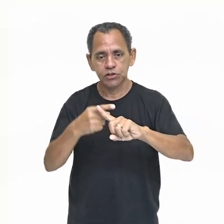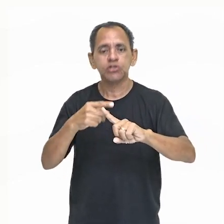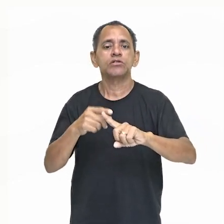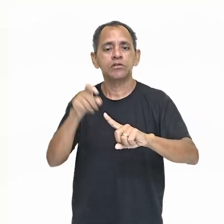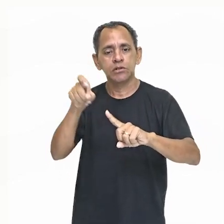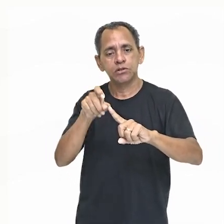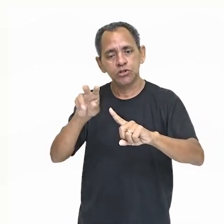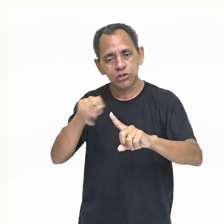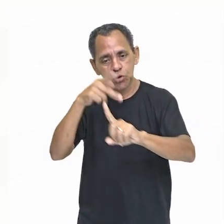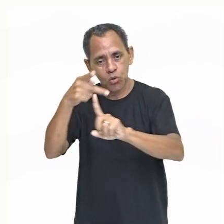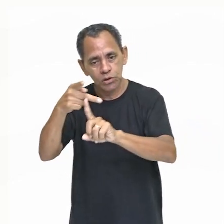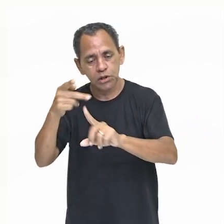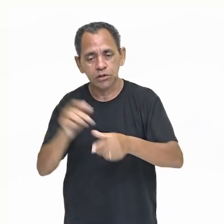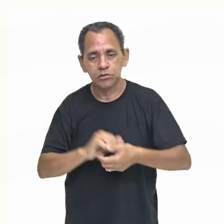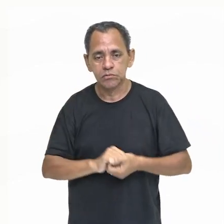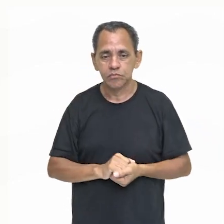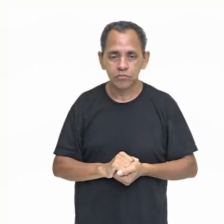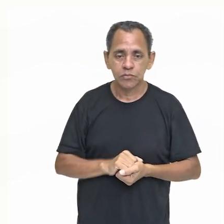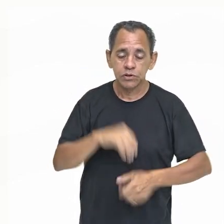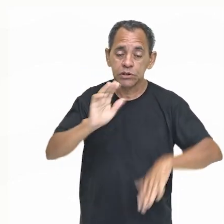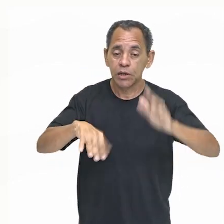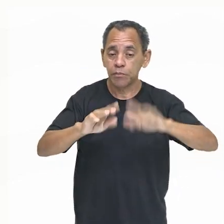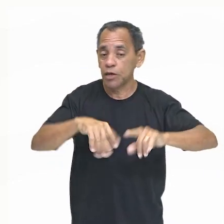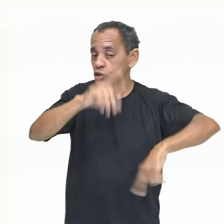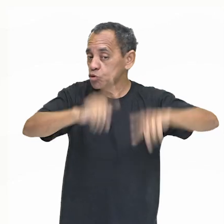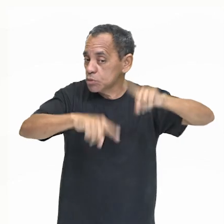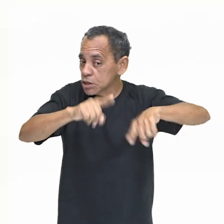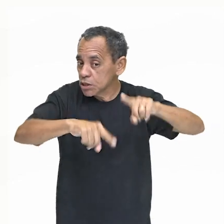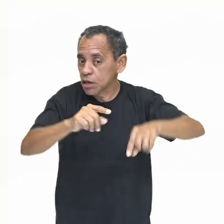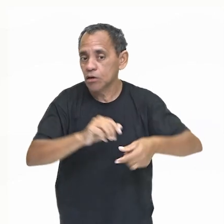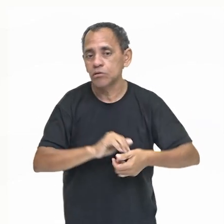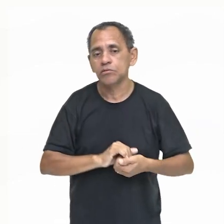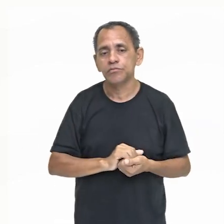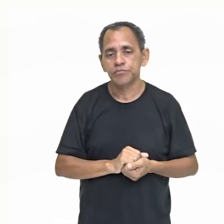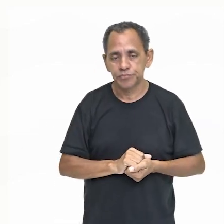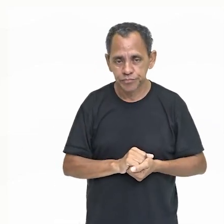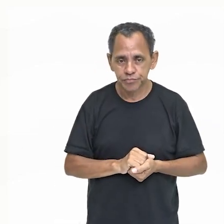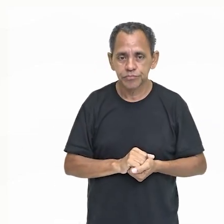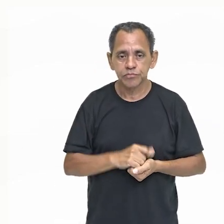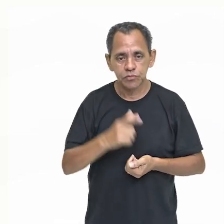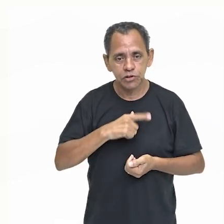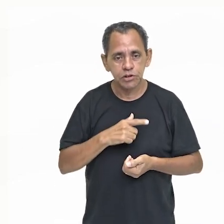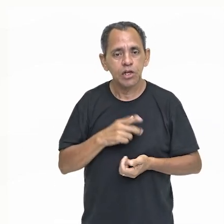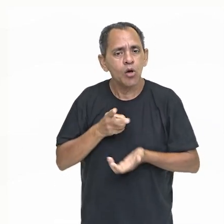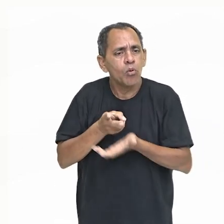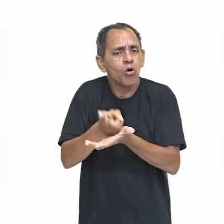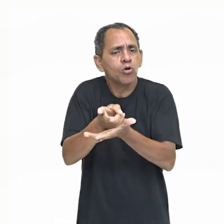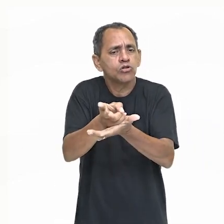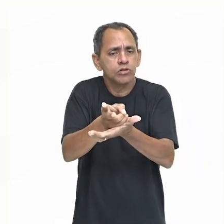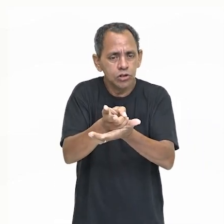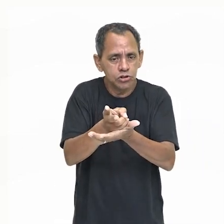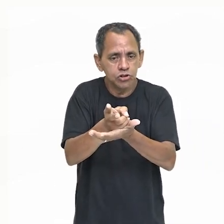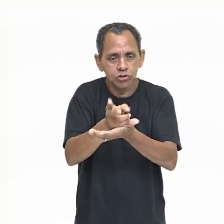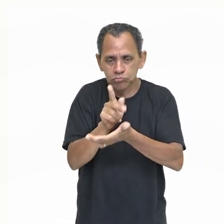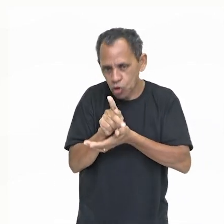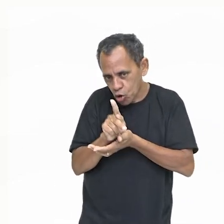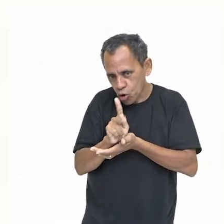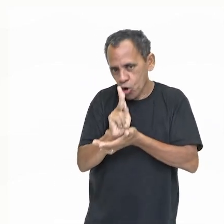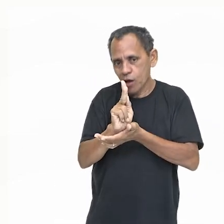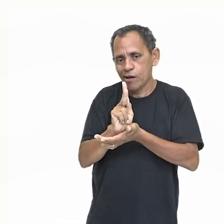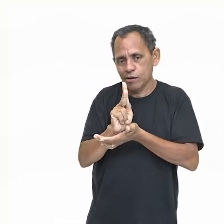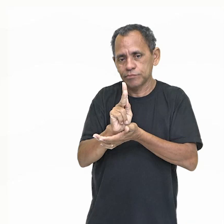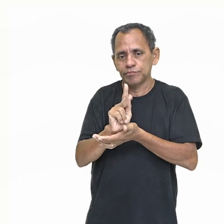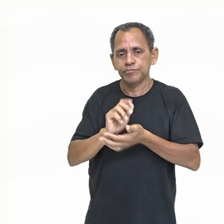corpo se é uma mola se é um elástico vai ter uma constante associada a esse corpo que a gente chama de k e o